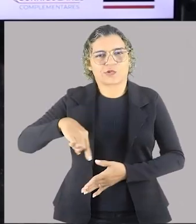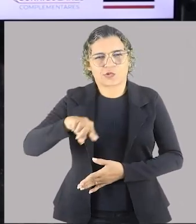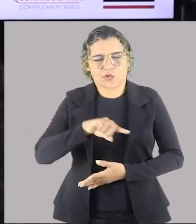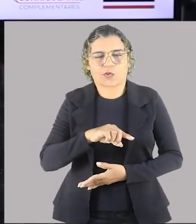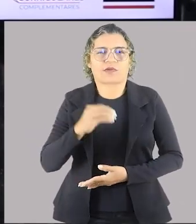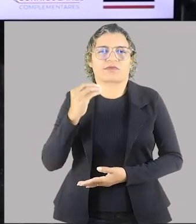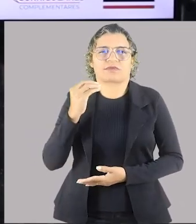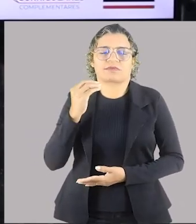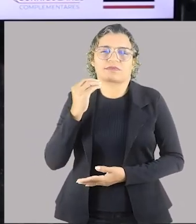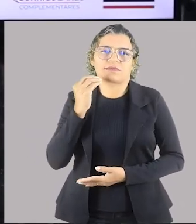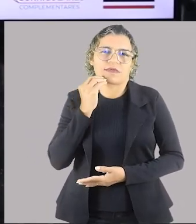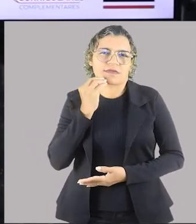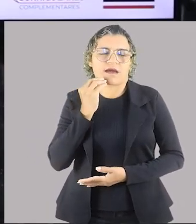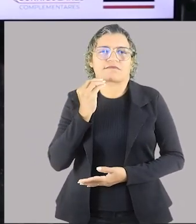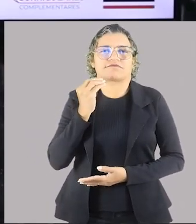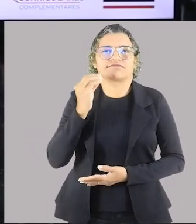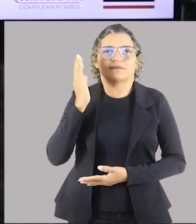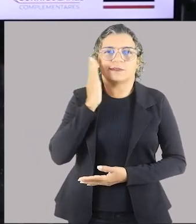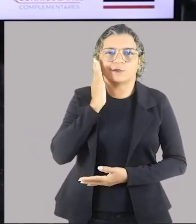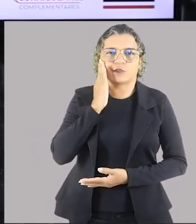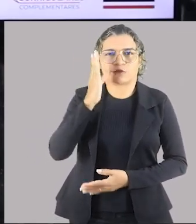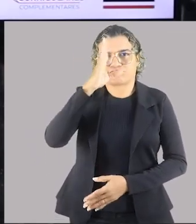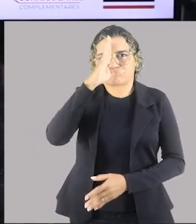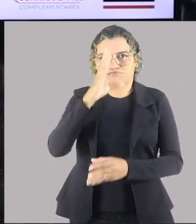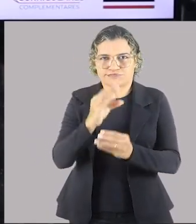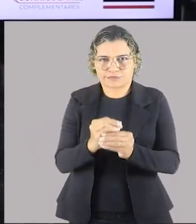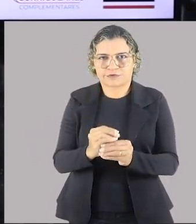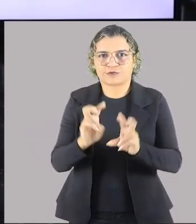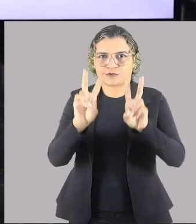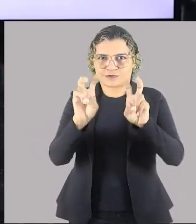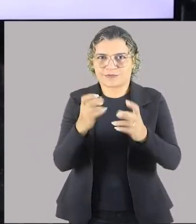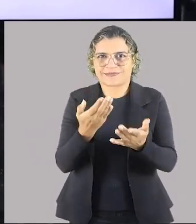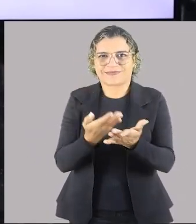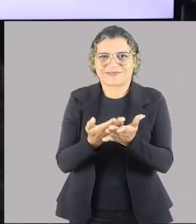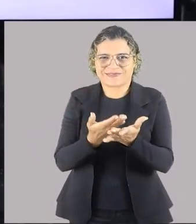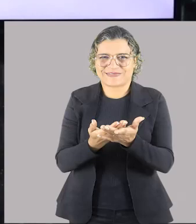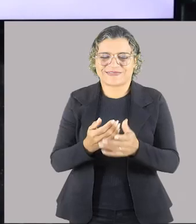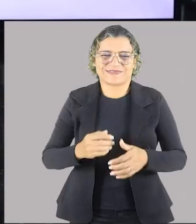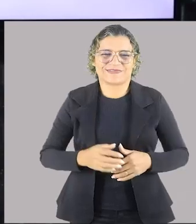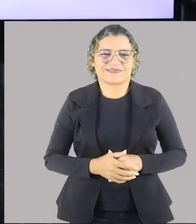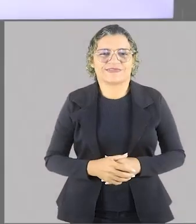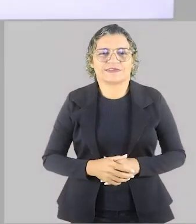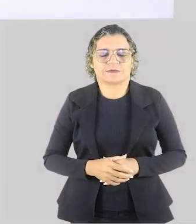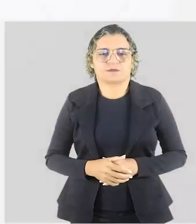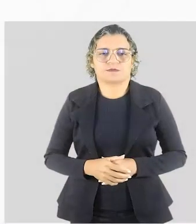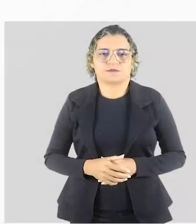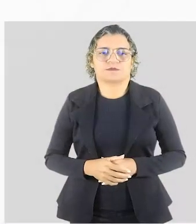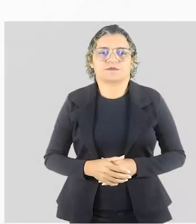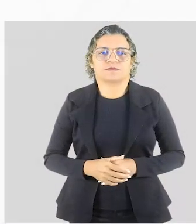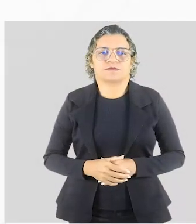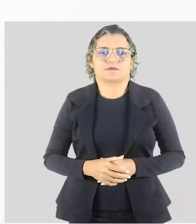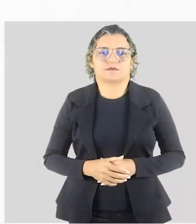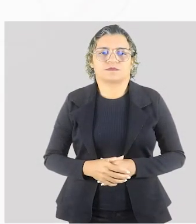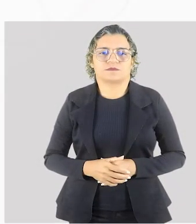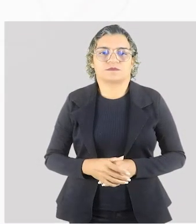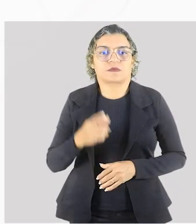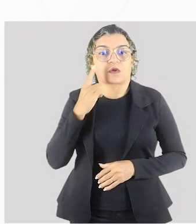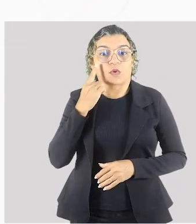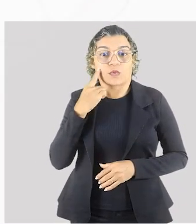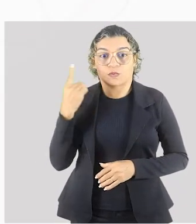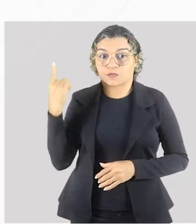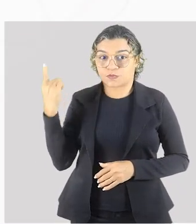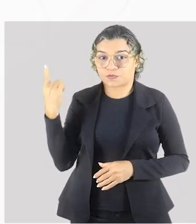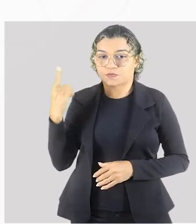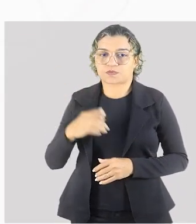gente finalizar nosso entendimento sobre essa aula. Questão 1, síndrome